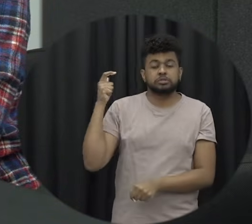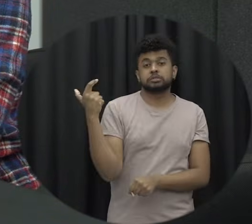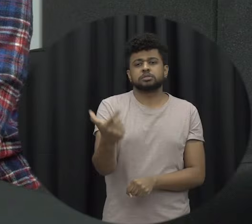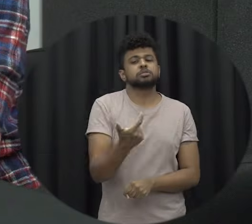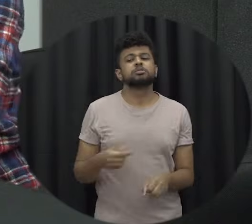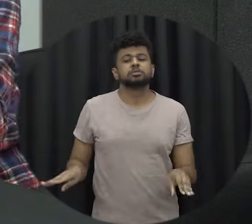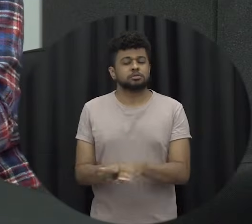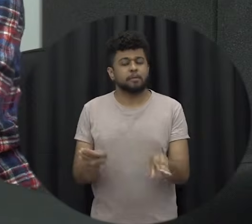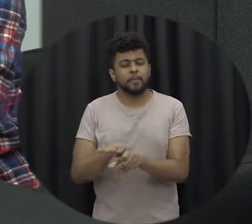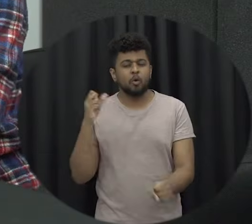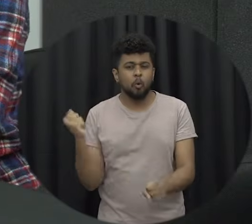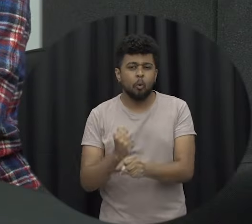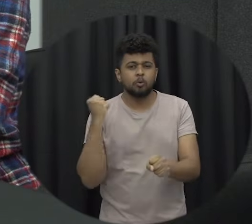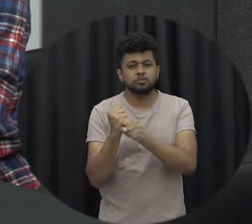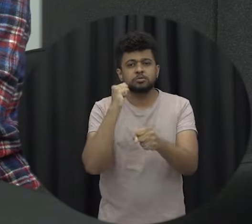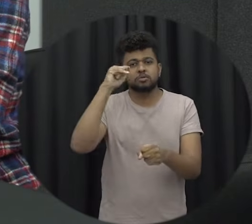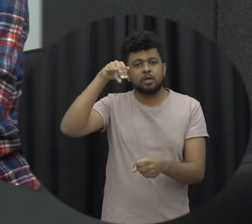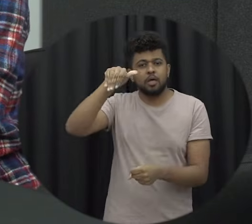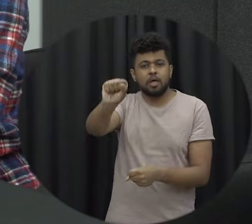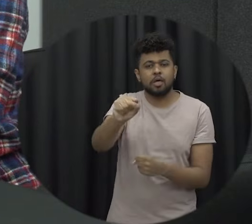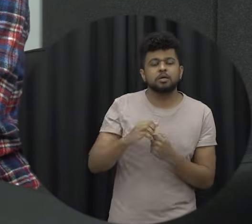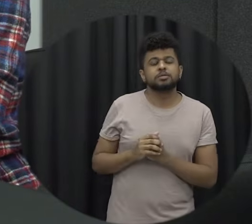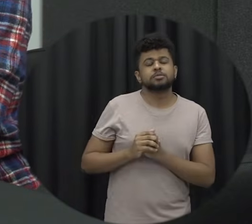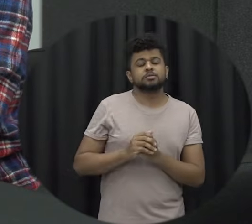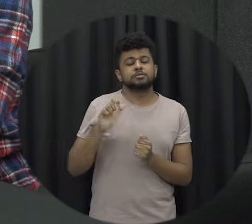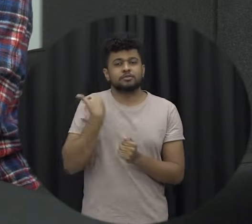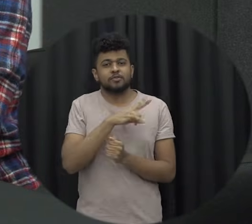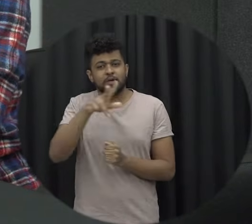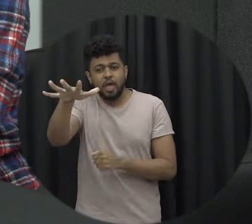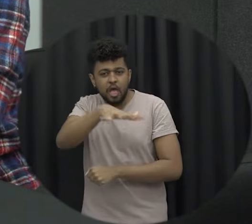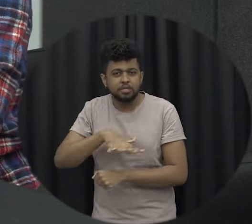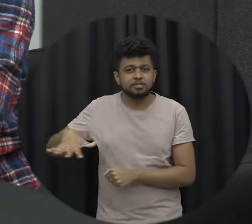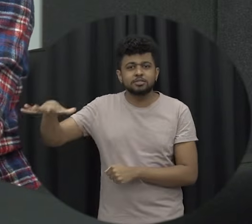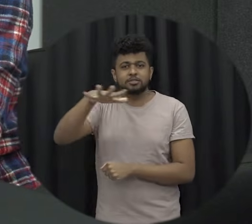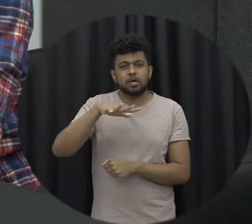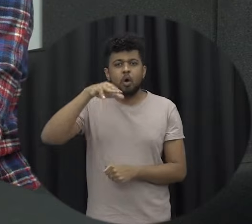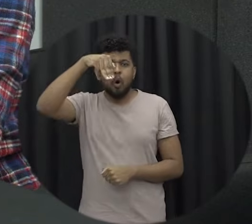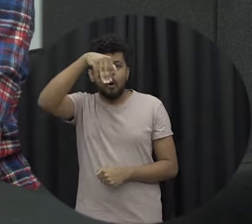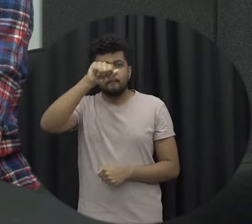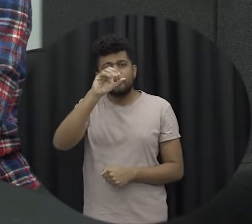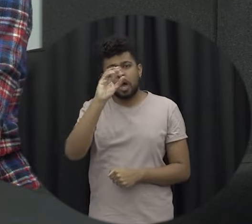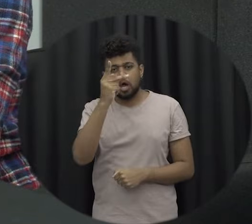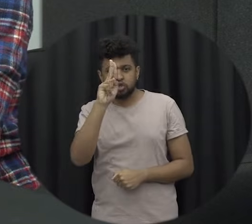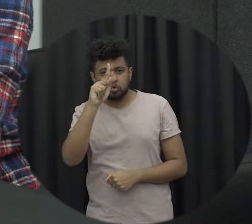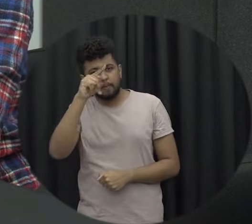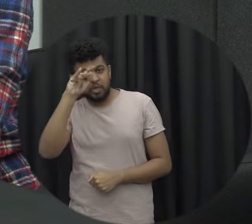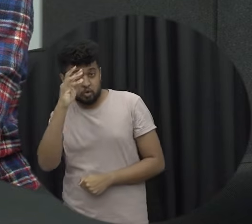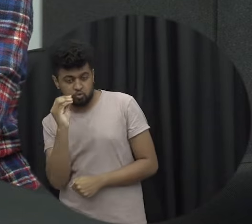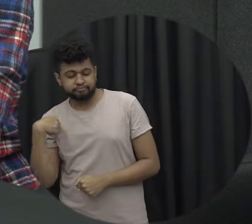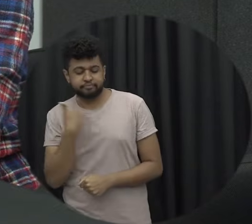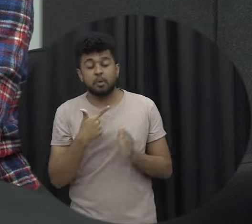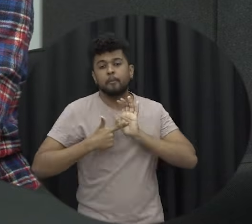né, quando a gente vai para a região de Machu Picchu, né, que demonstra também, inclusive, uma